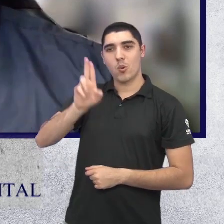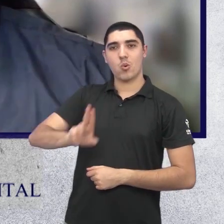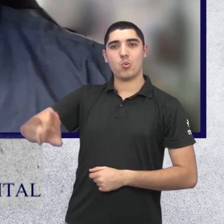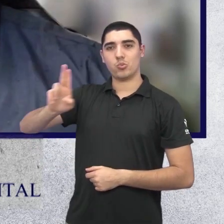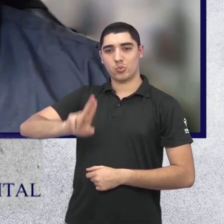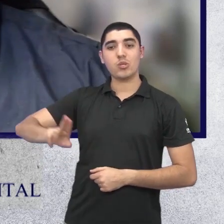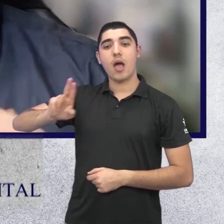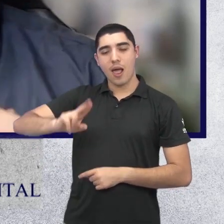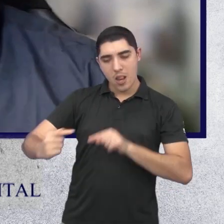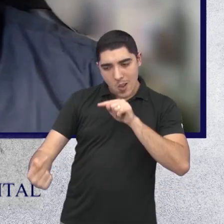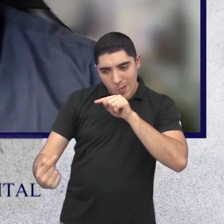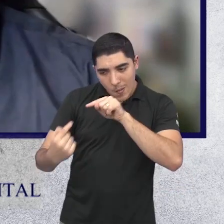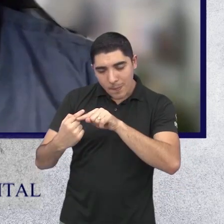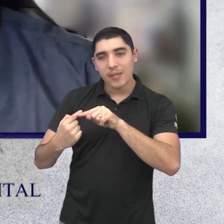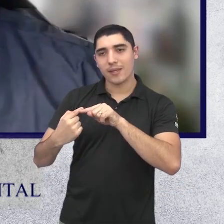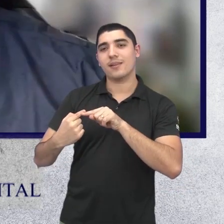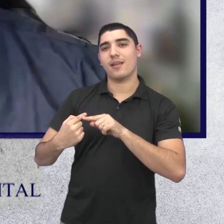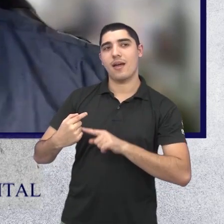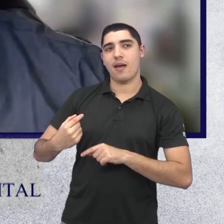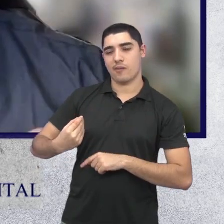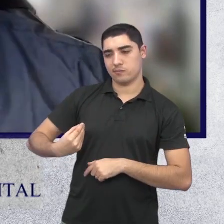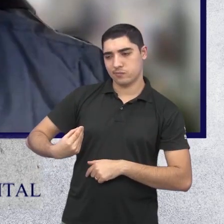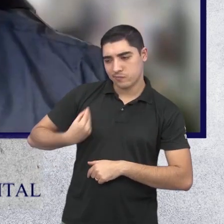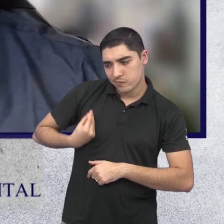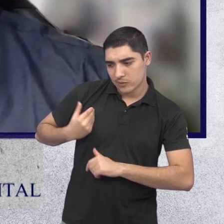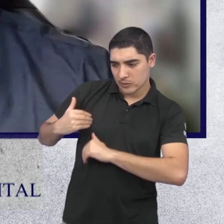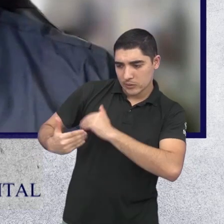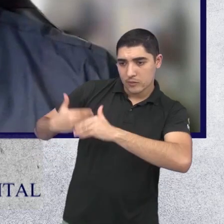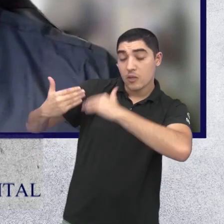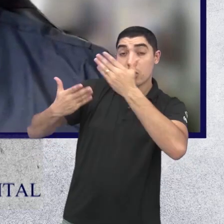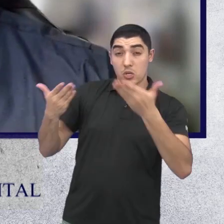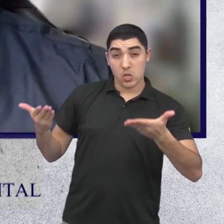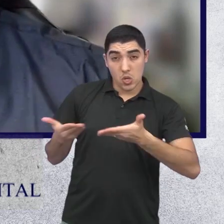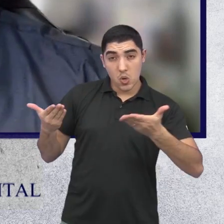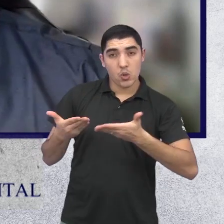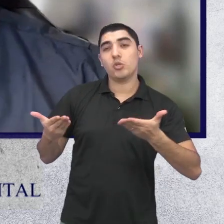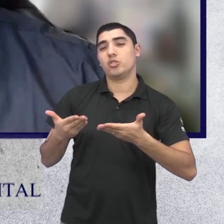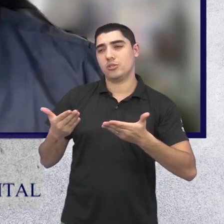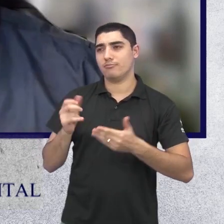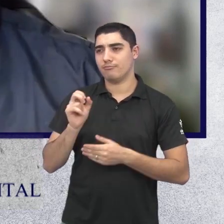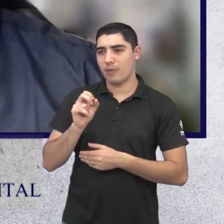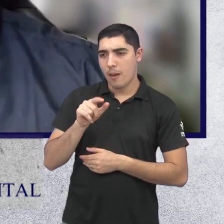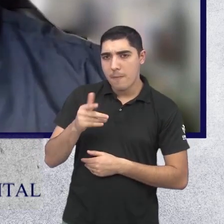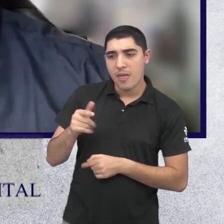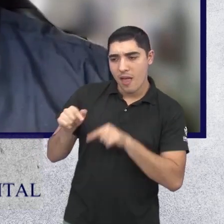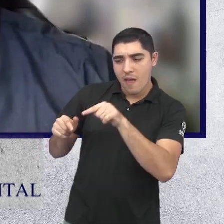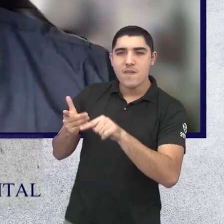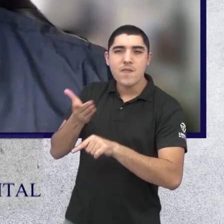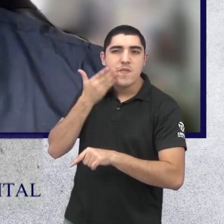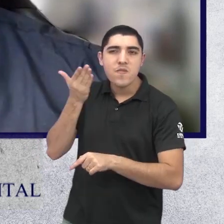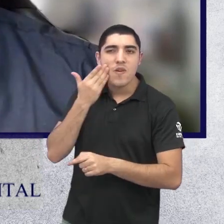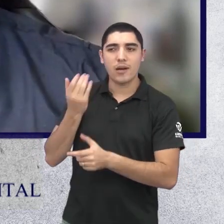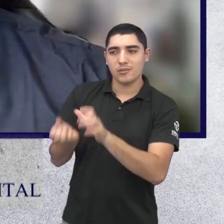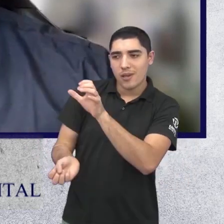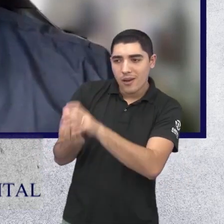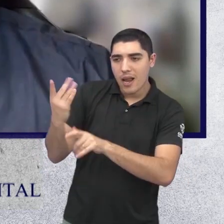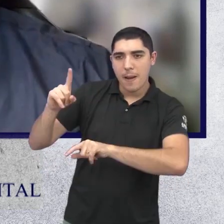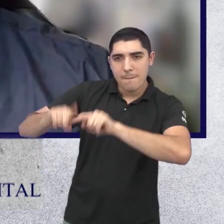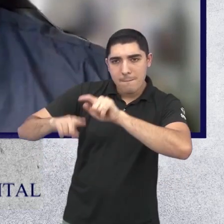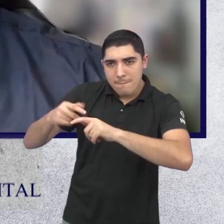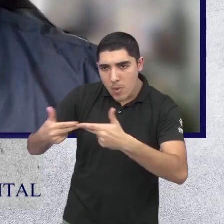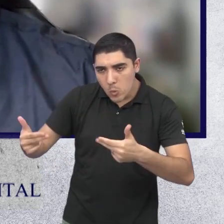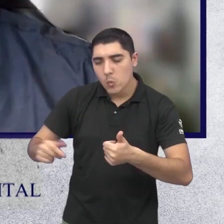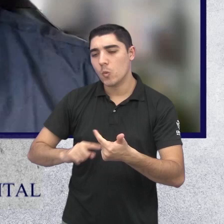exatamente o desenvolvimento e a facilidade que se tem hoje para criar produtos e para se criar,